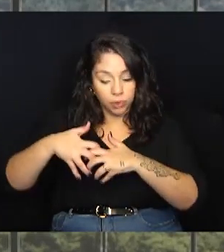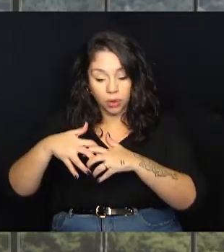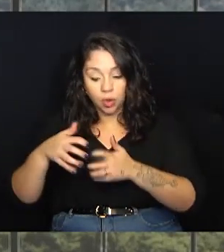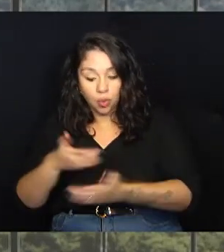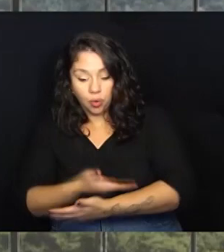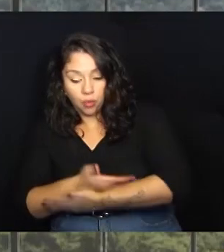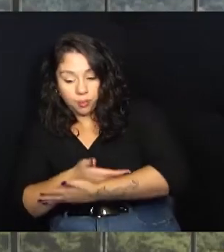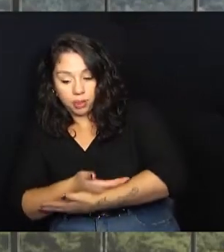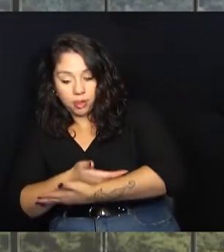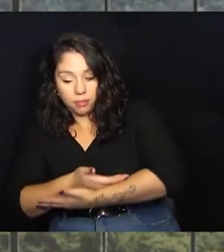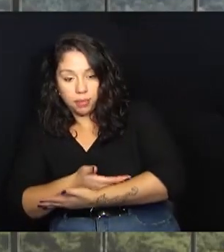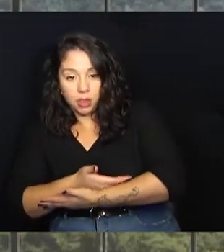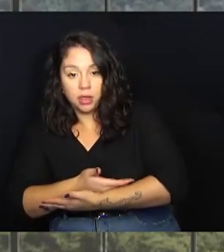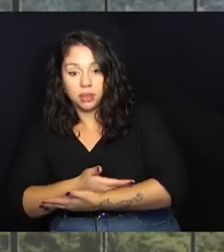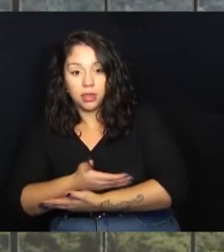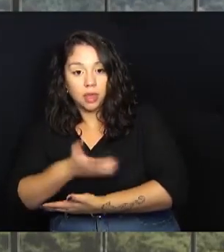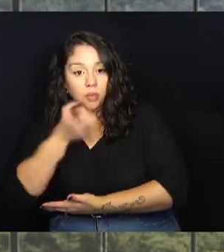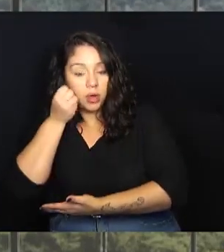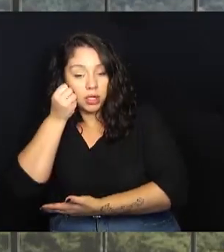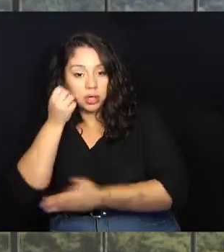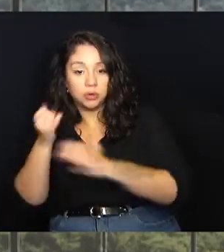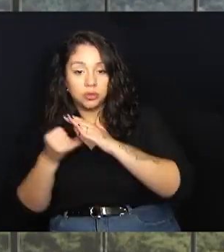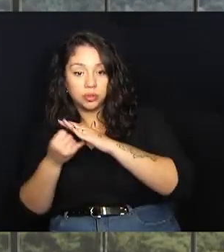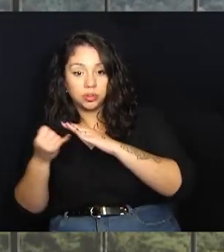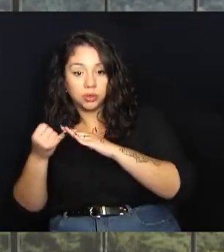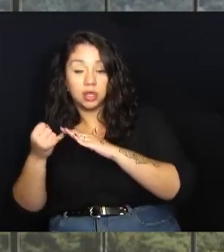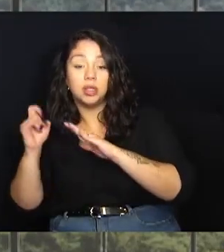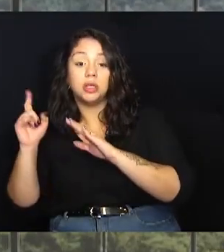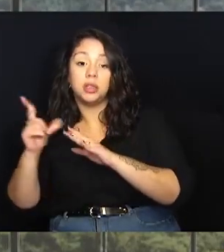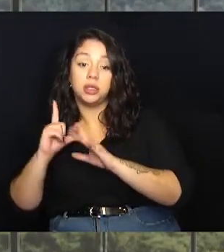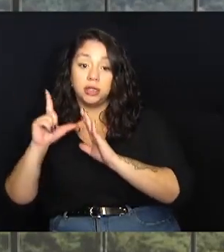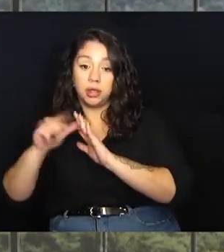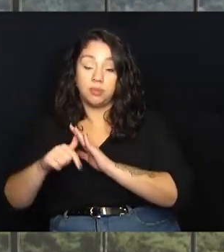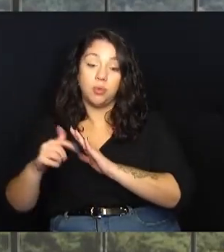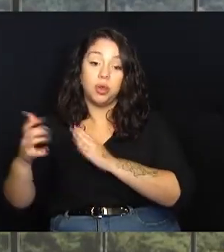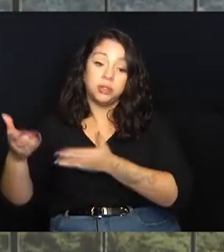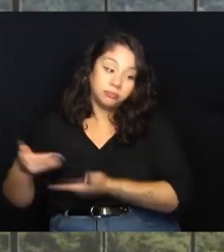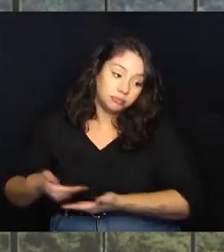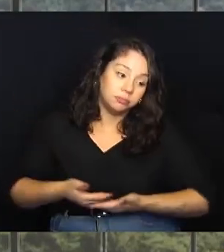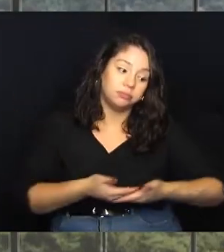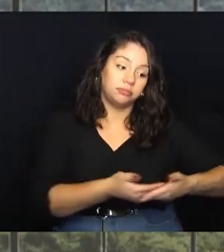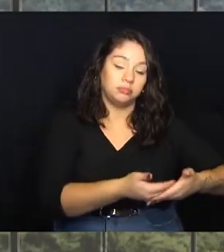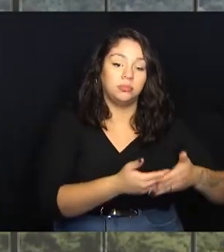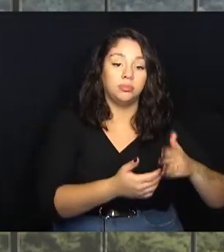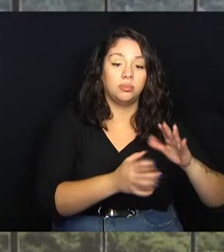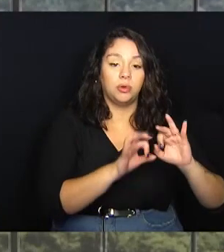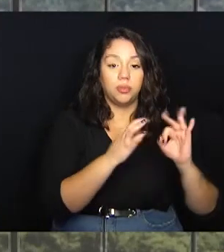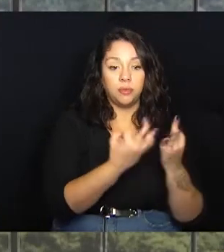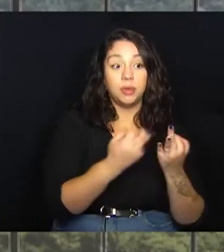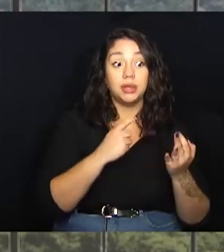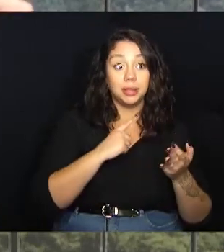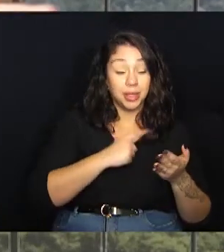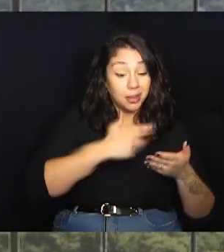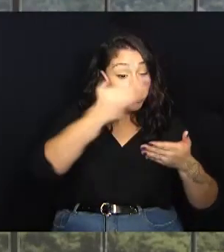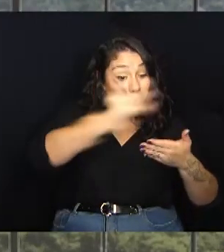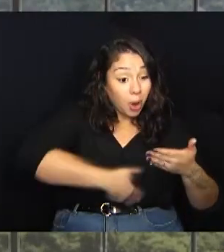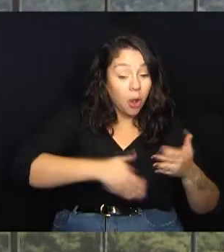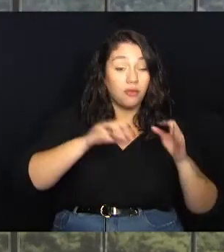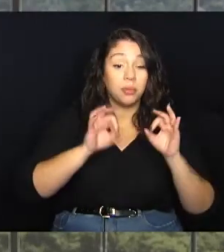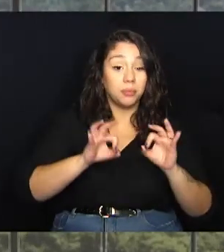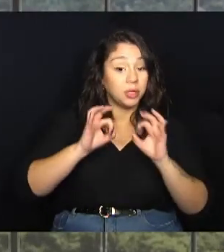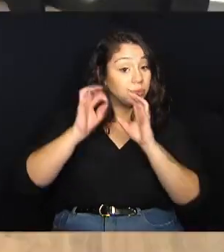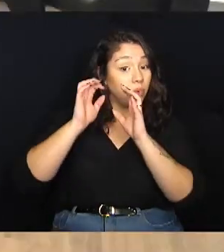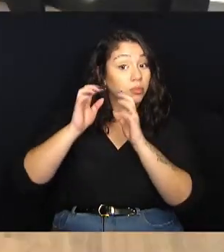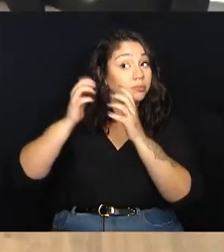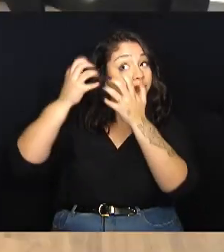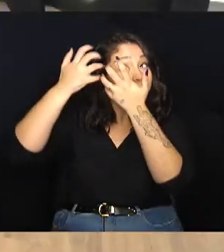acolhido institucionalmente e quando ele vai para uma família, que existem provas já, né, neurológicas, né, falando sobre